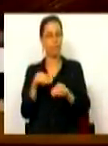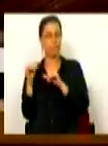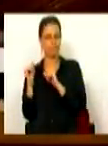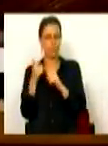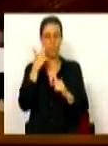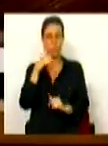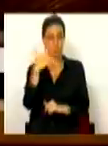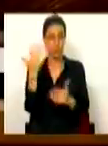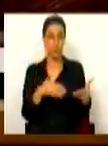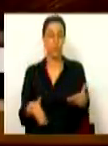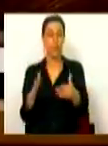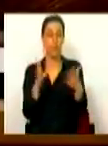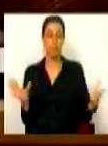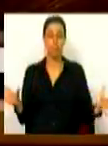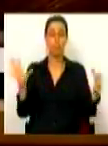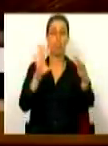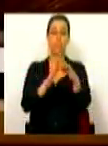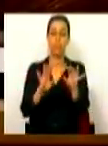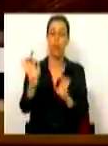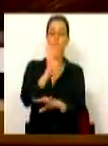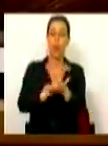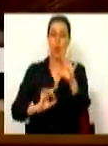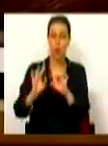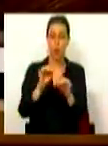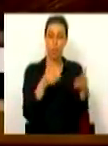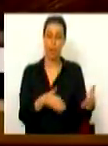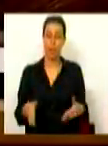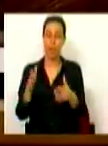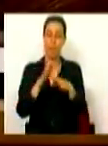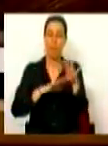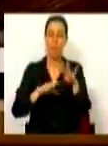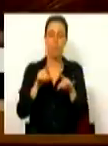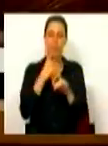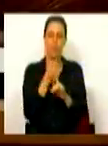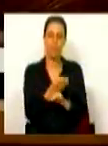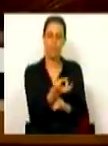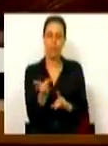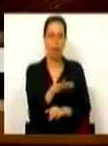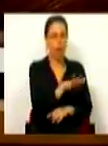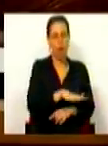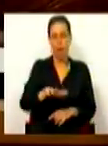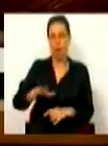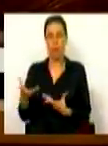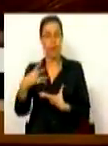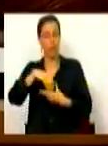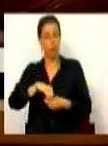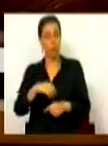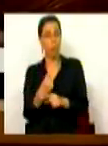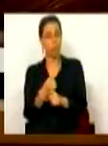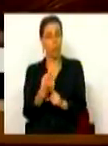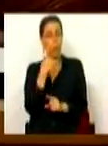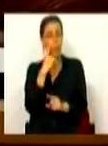do extraordinário caminho de convergência para a Europa. Caminho esse trilhado em muitas áreas, incluindo claramente